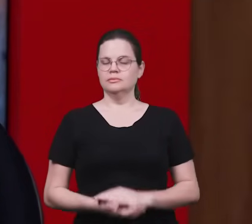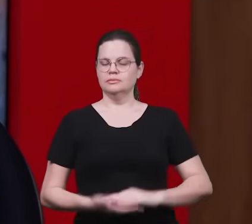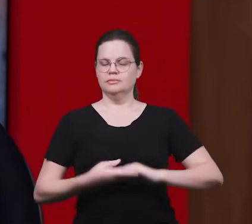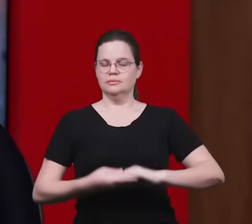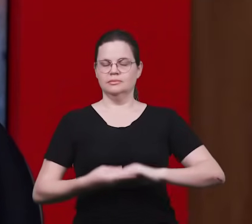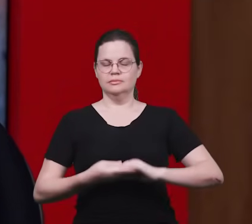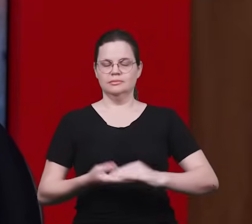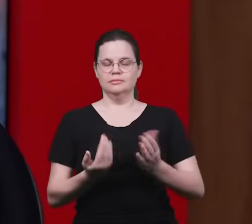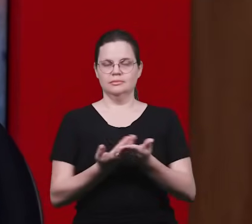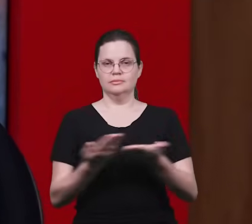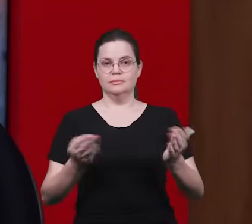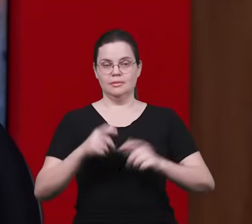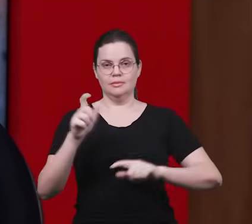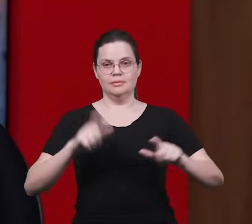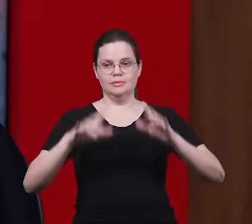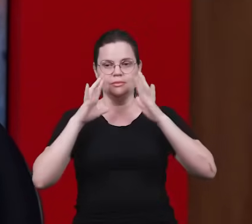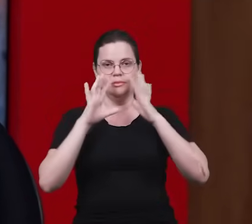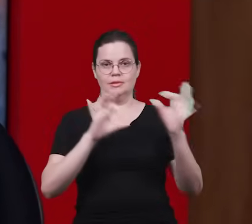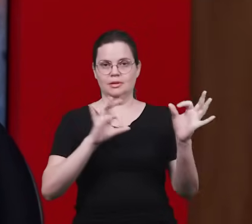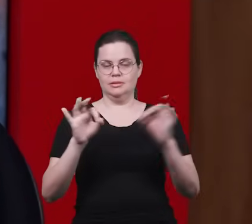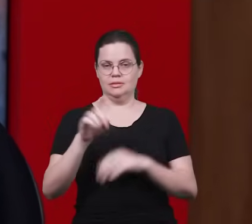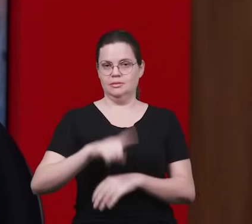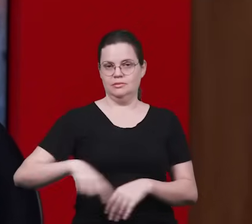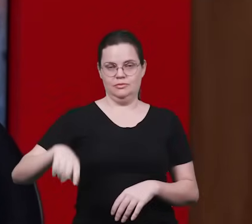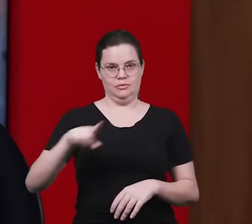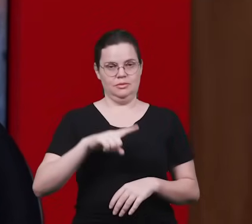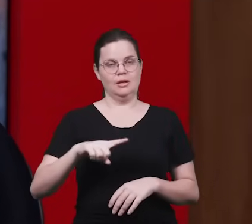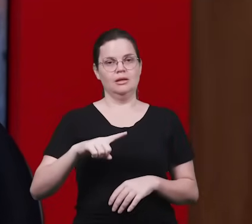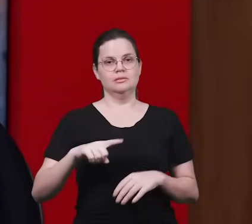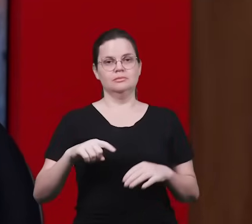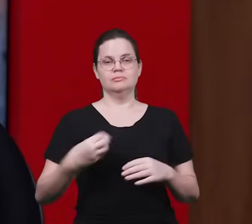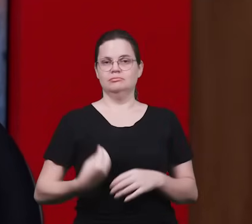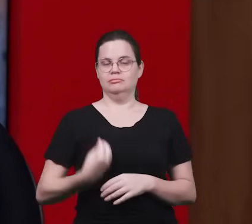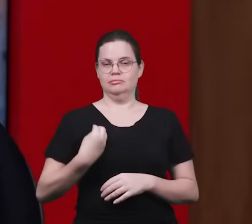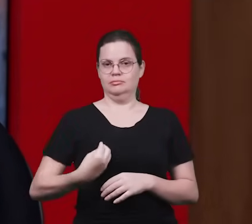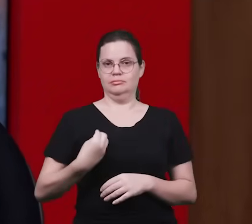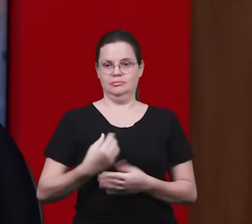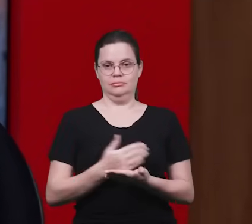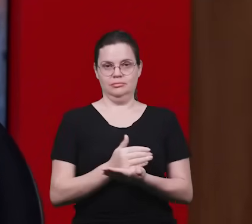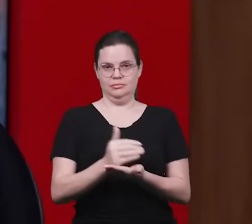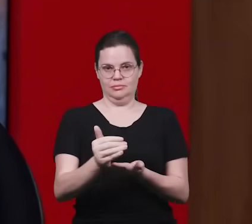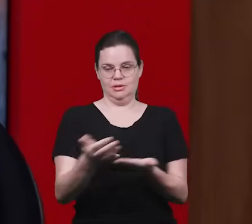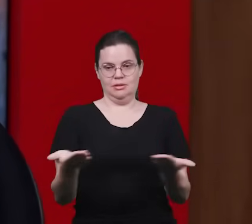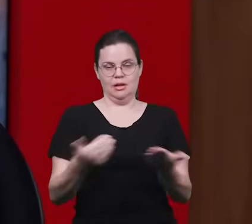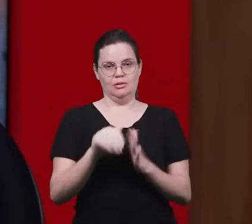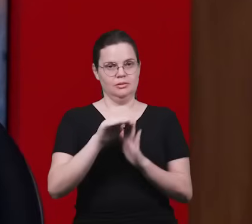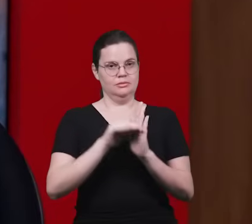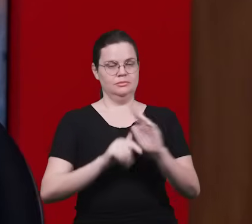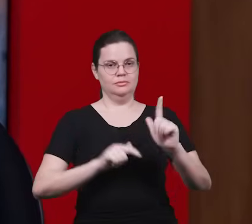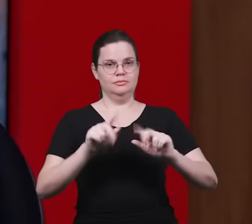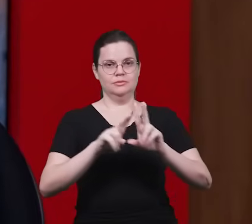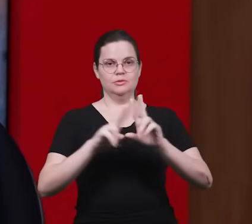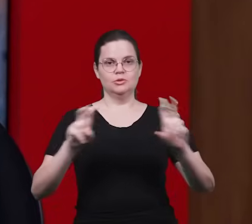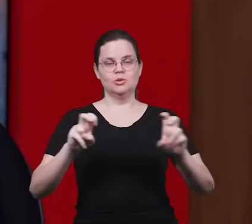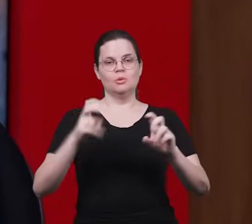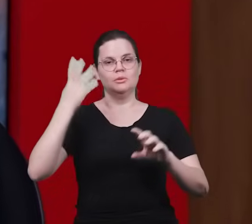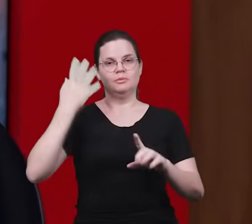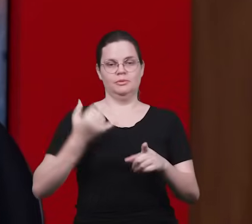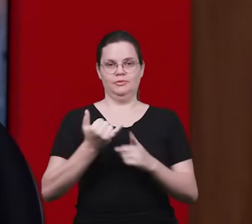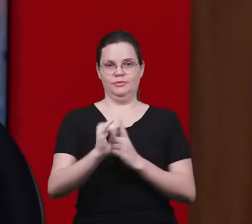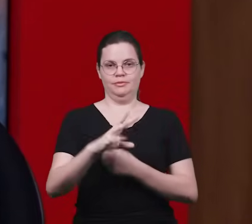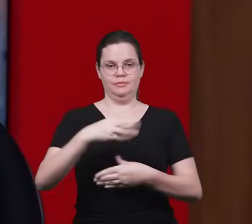Eu saúdo todos os nossos amigos, nossos irmãos, todos aqueles que estão participando aqui conosco deste programa, Profecias